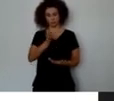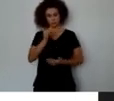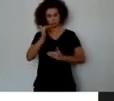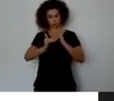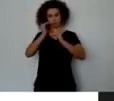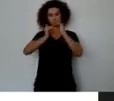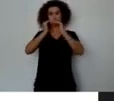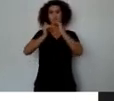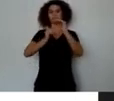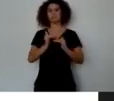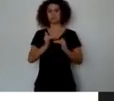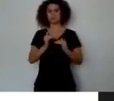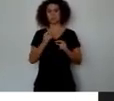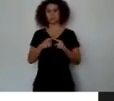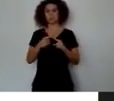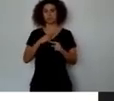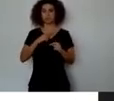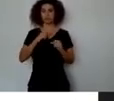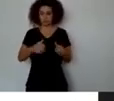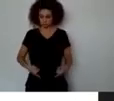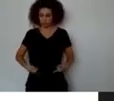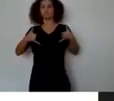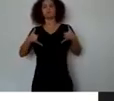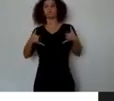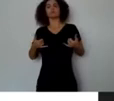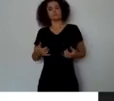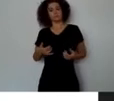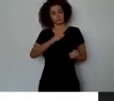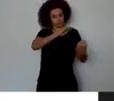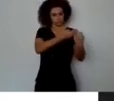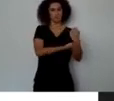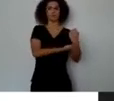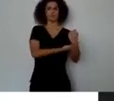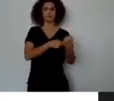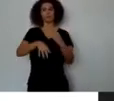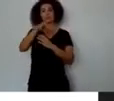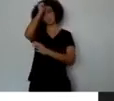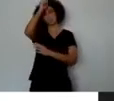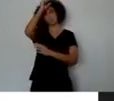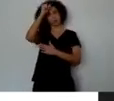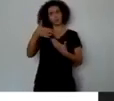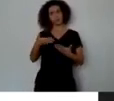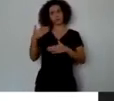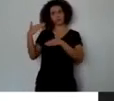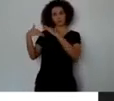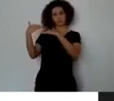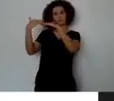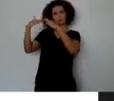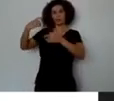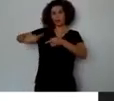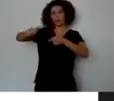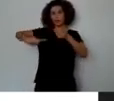Porque você vai se empoderando, né, aos poucos. Você vai se empoderando e você vai aprendendo a debater